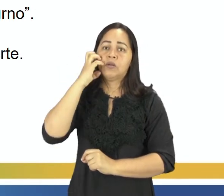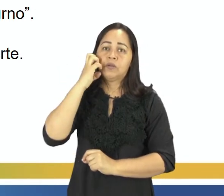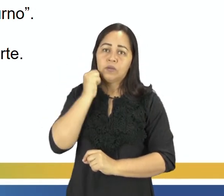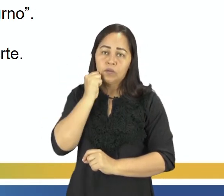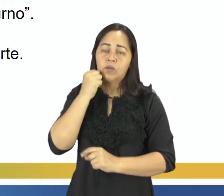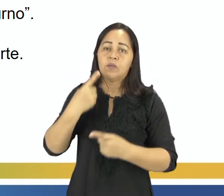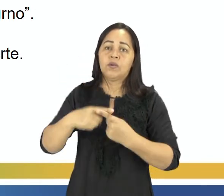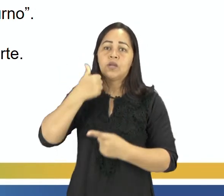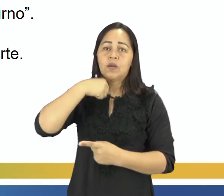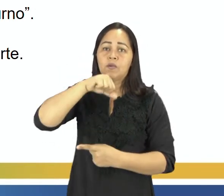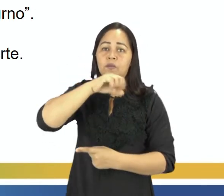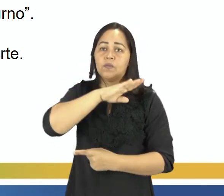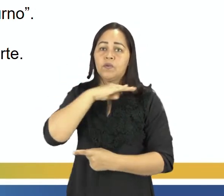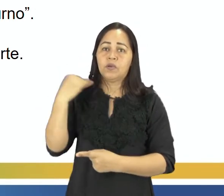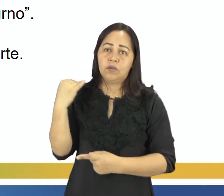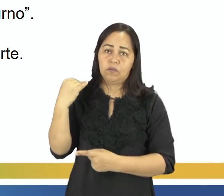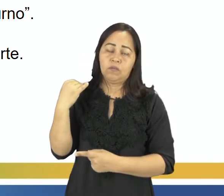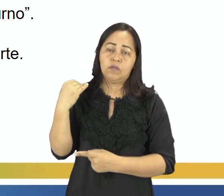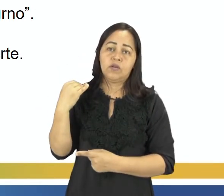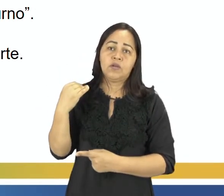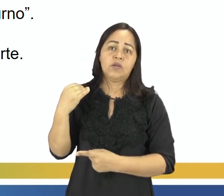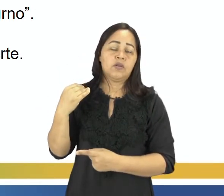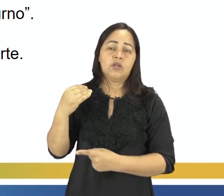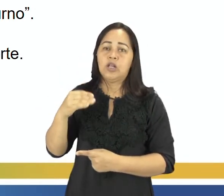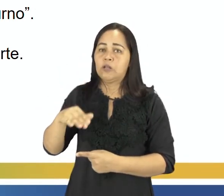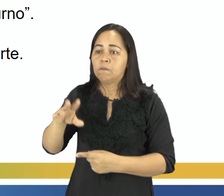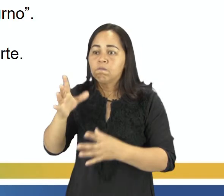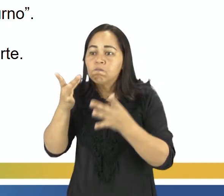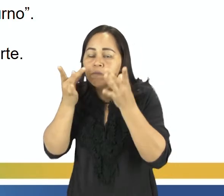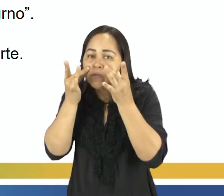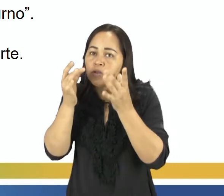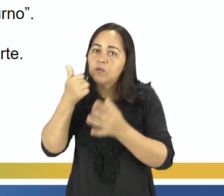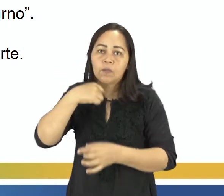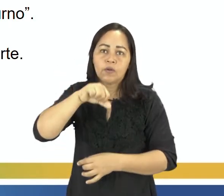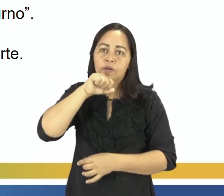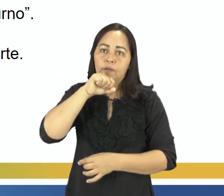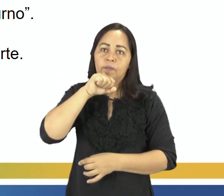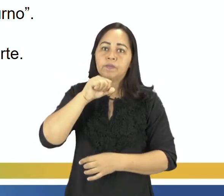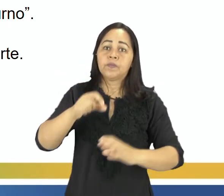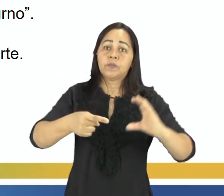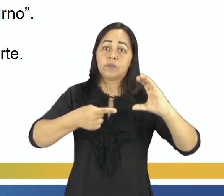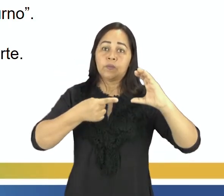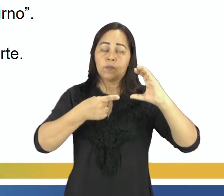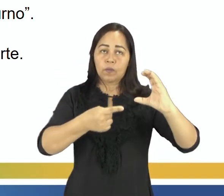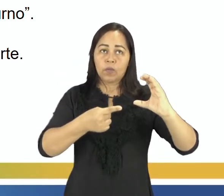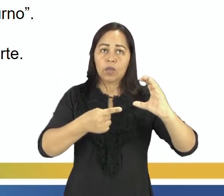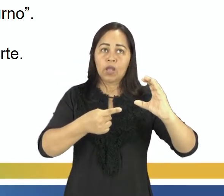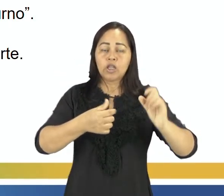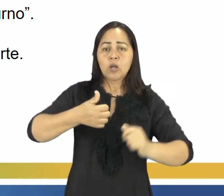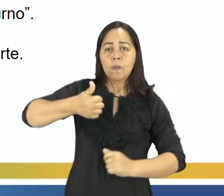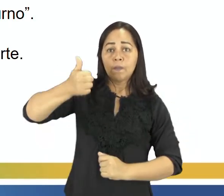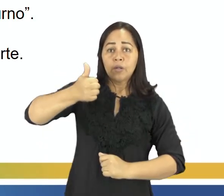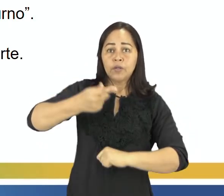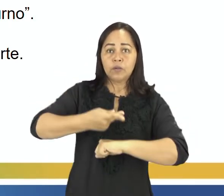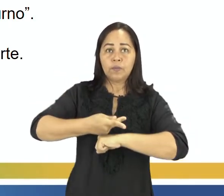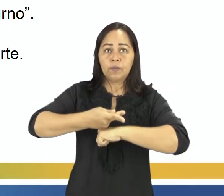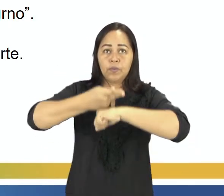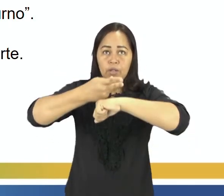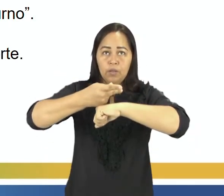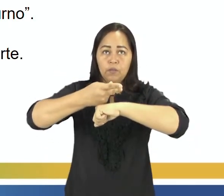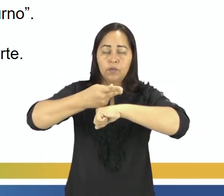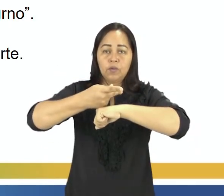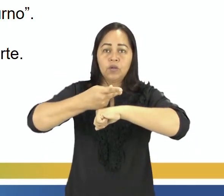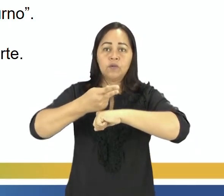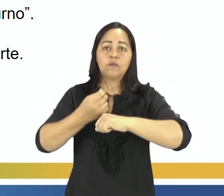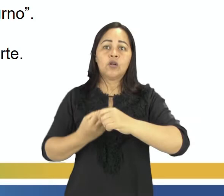mãe em sua vida profissional, digamos assim. Letra C. Seu primeiro prêmio foi uma obra